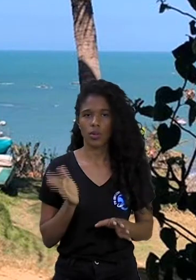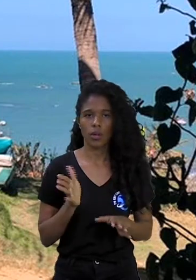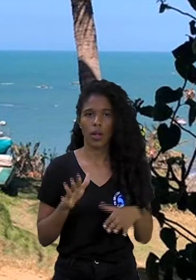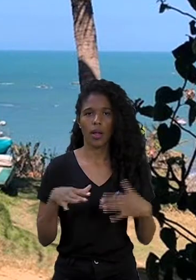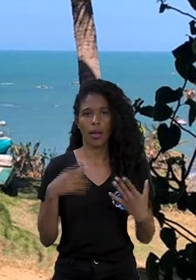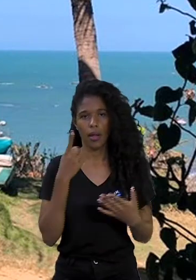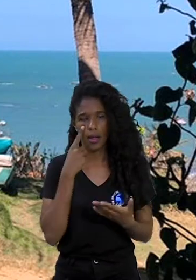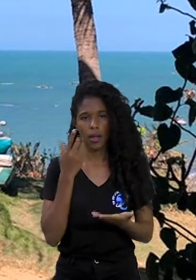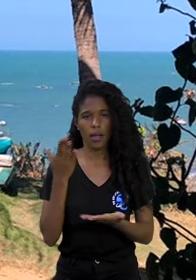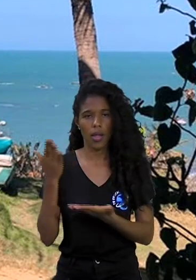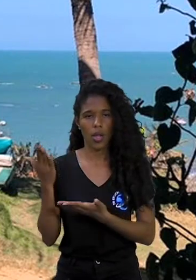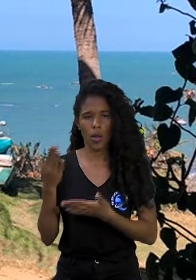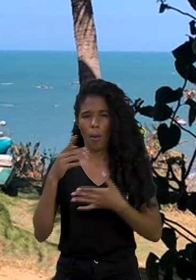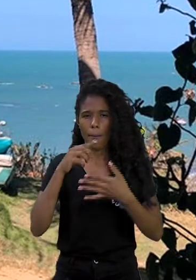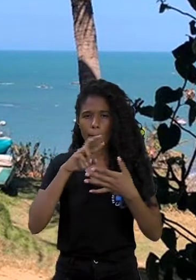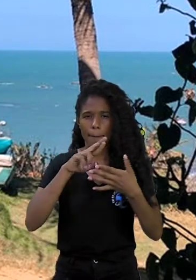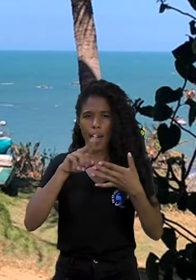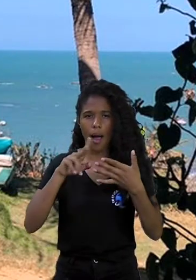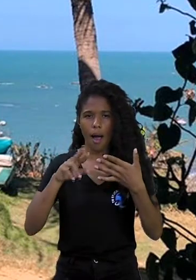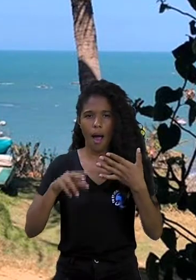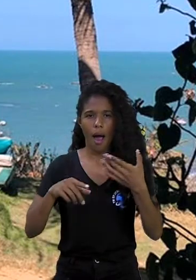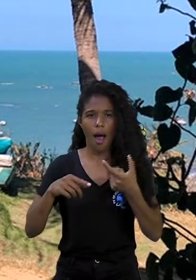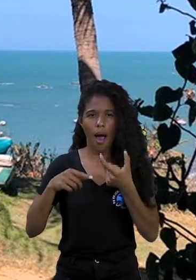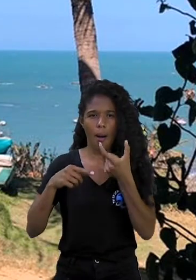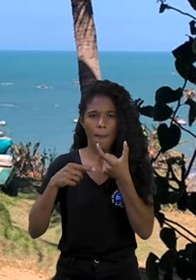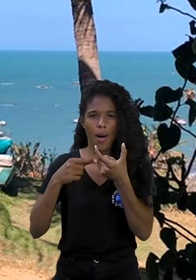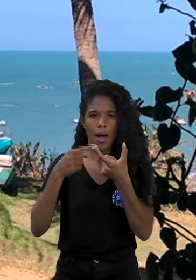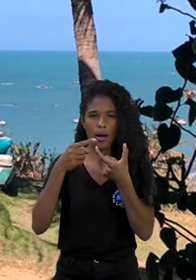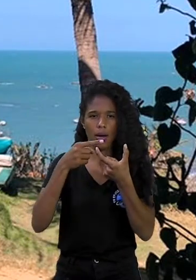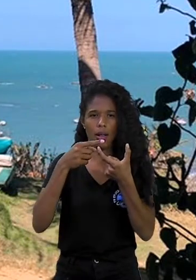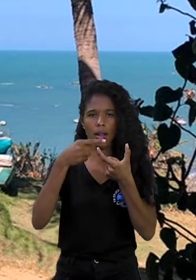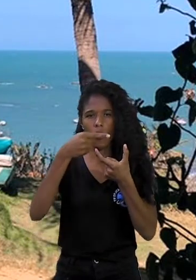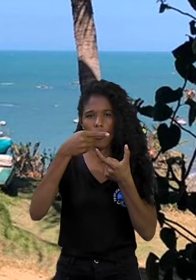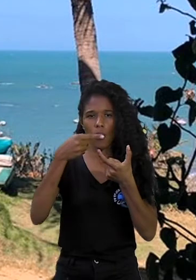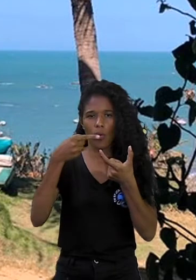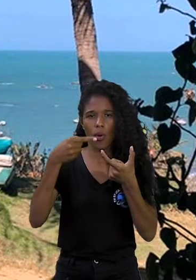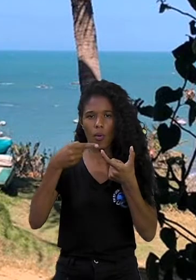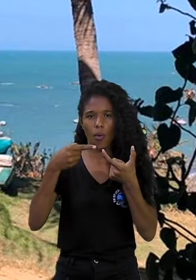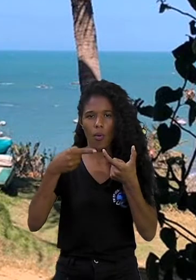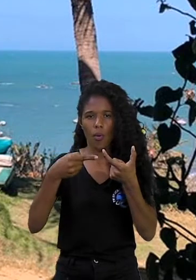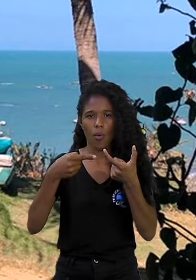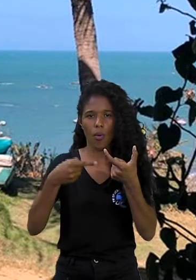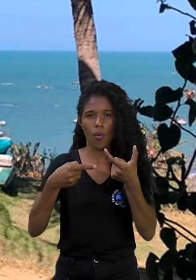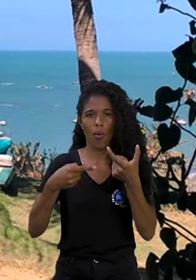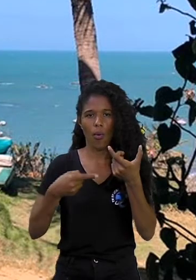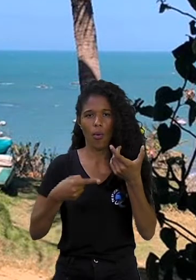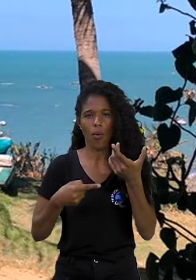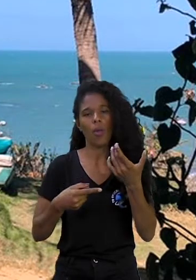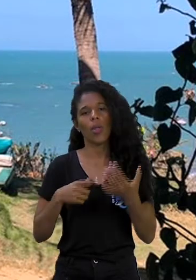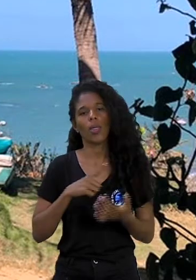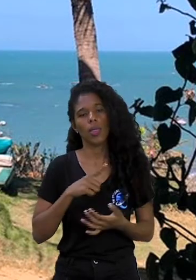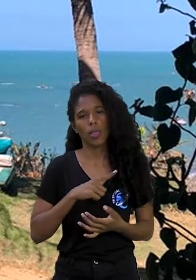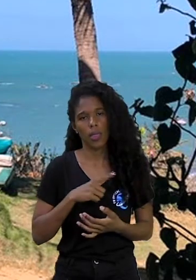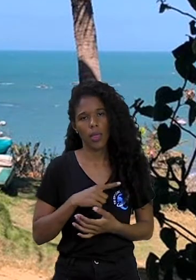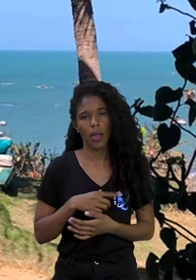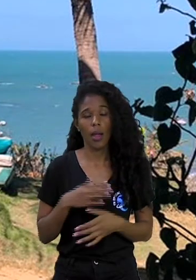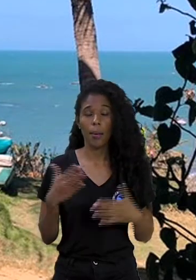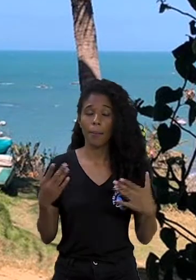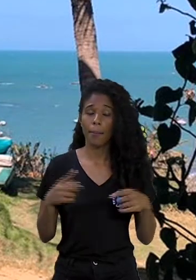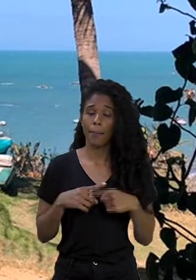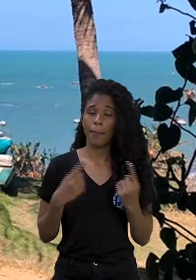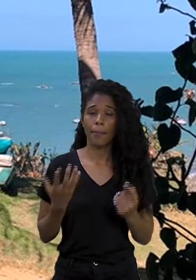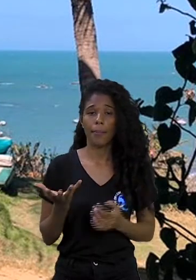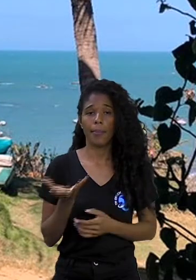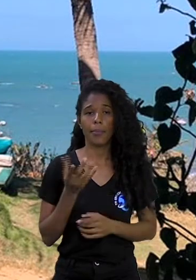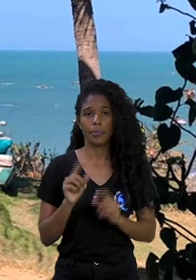aquém-oceano, recém-casados e pós-graduação e pró-ativo. Mas aqui eu quero lembrar vocês O que é